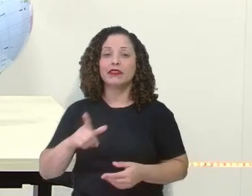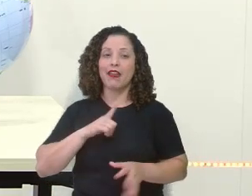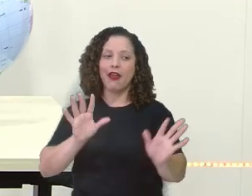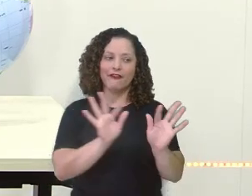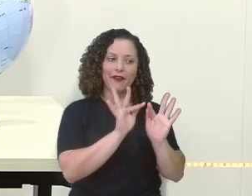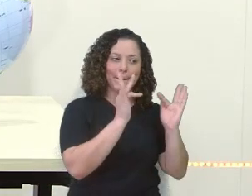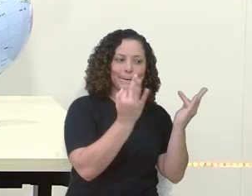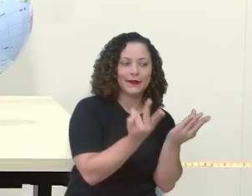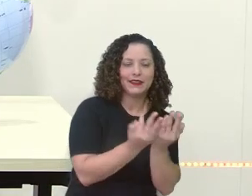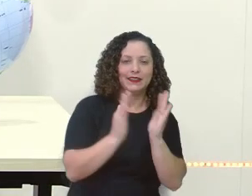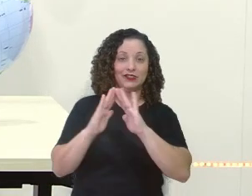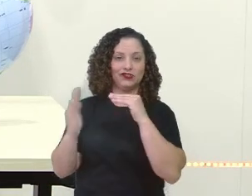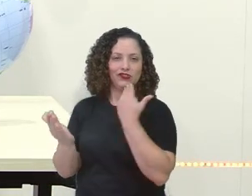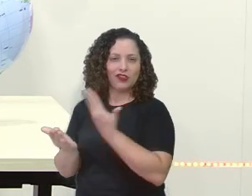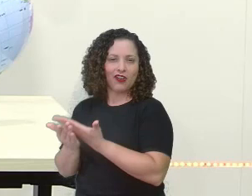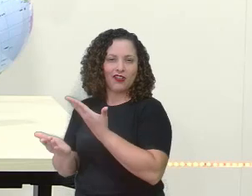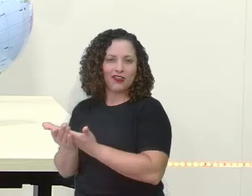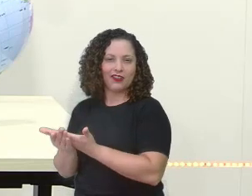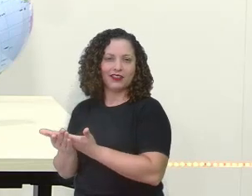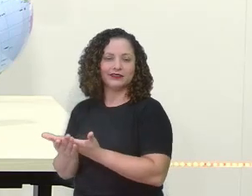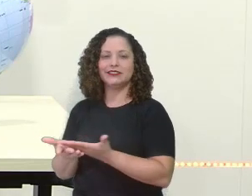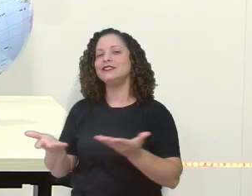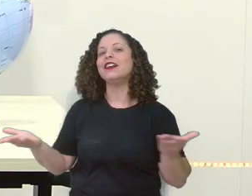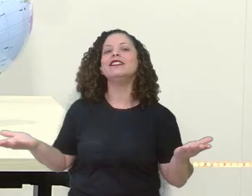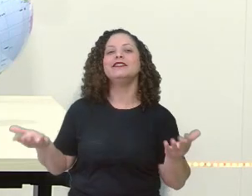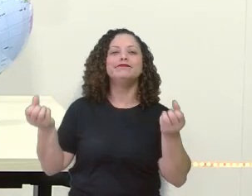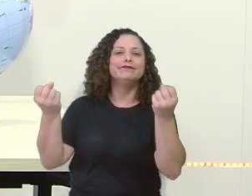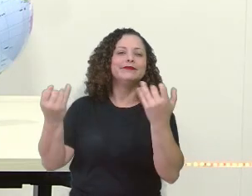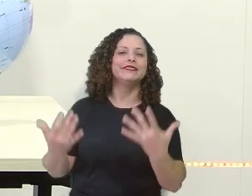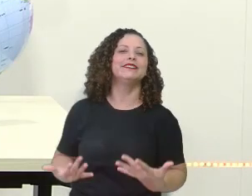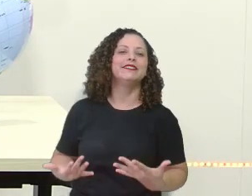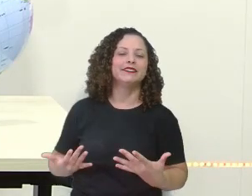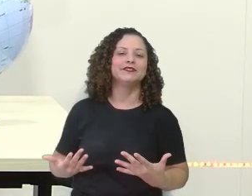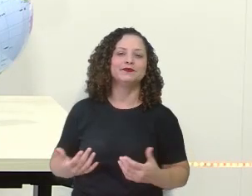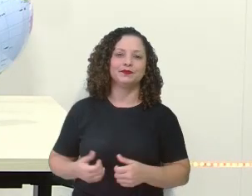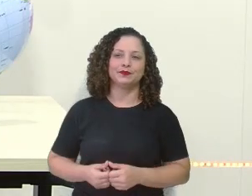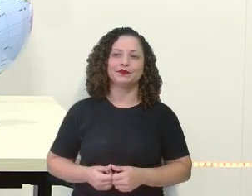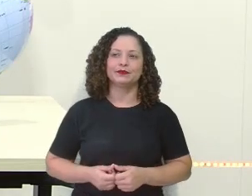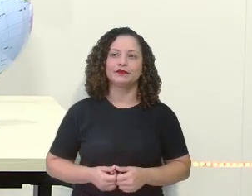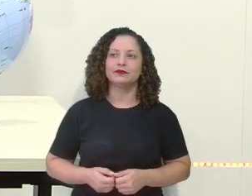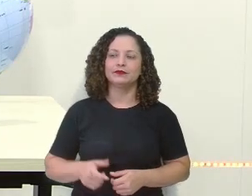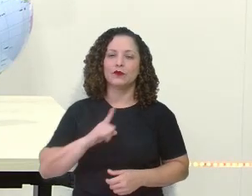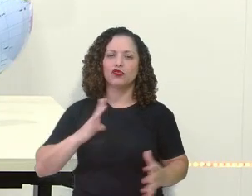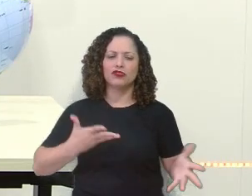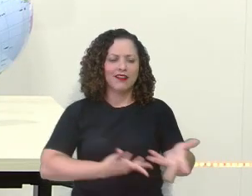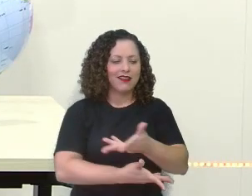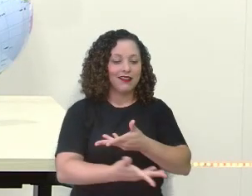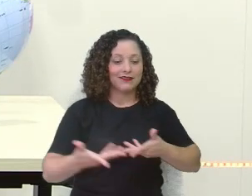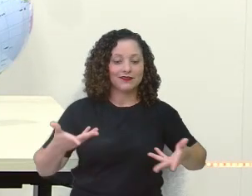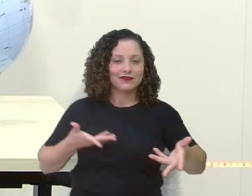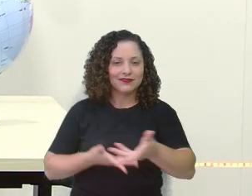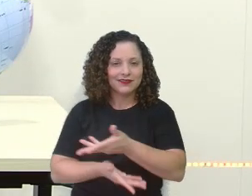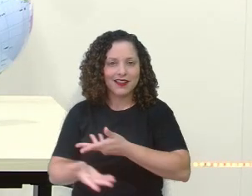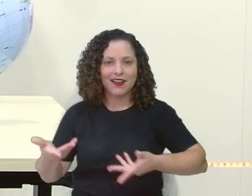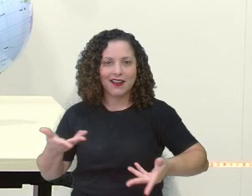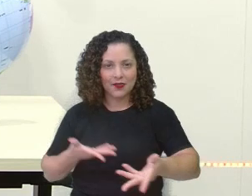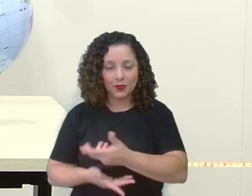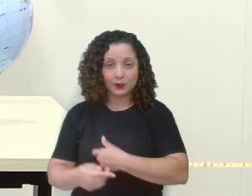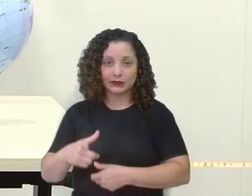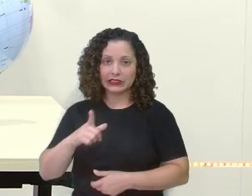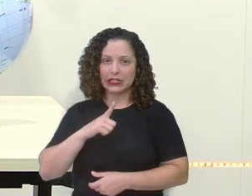da escola? Conta aí pra gente. Nossa identificação com o nosso local de vivência tem a ver com